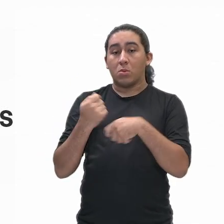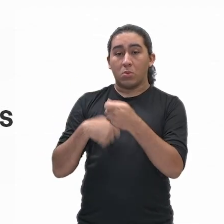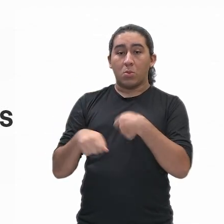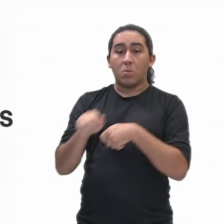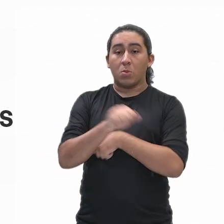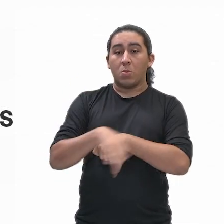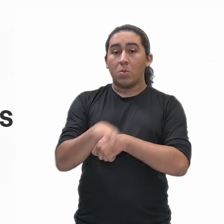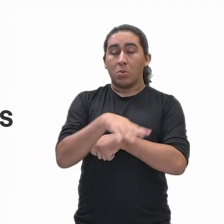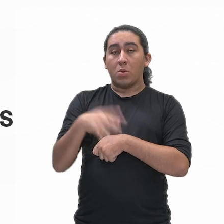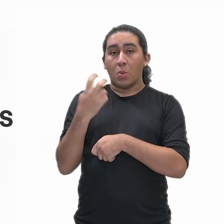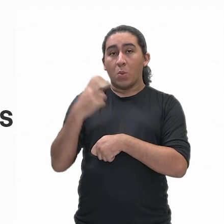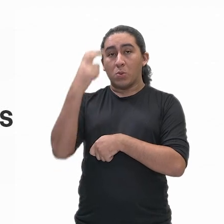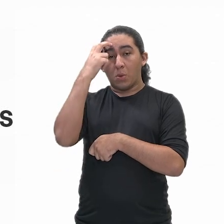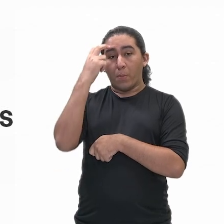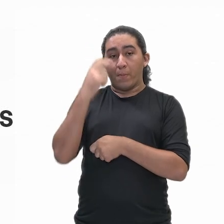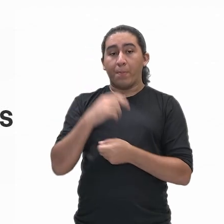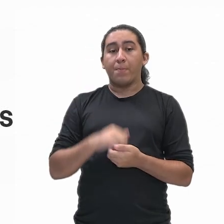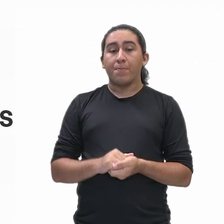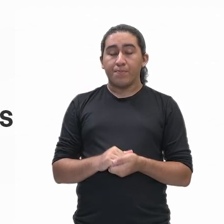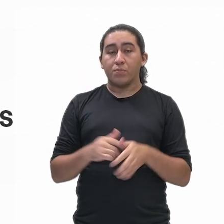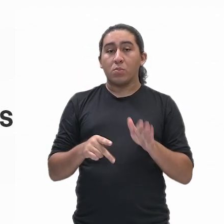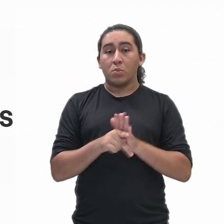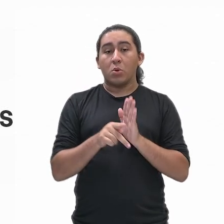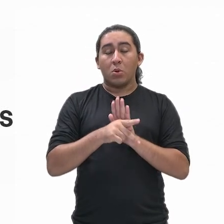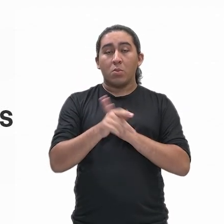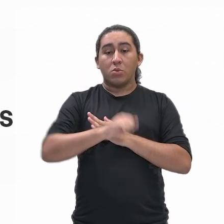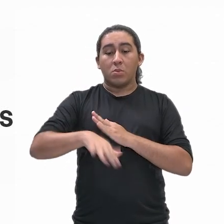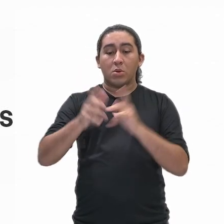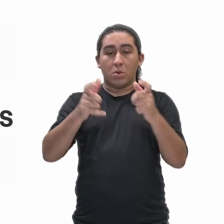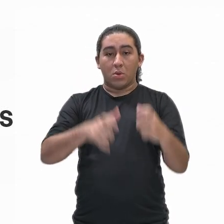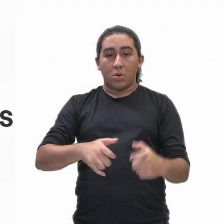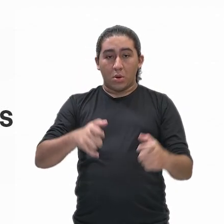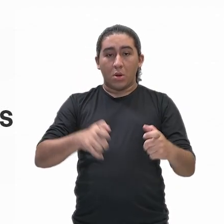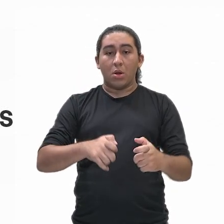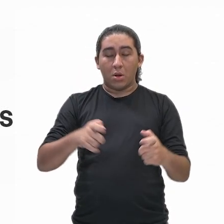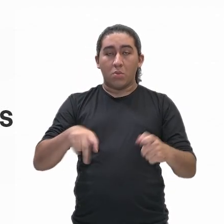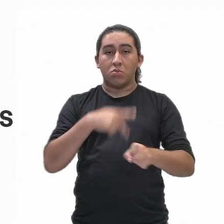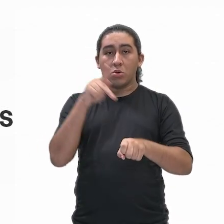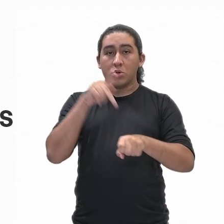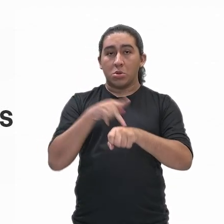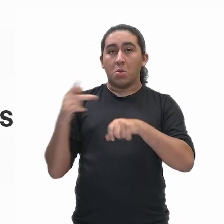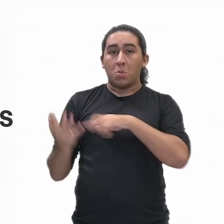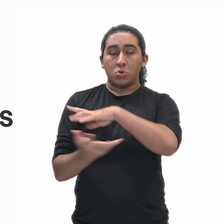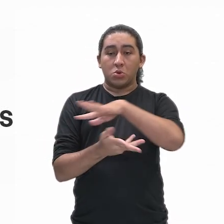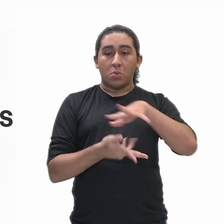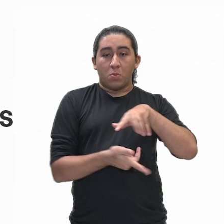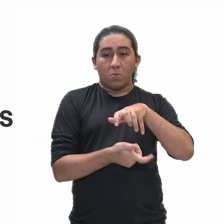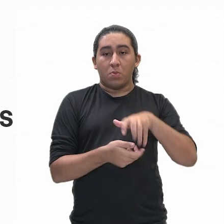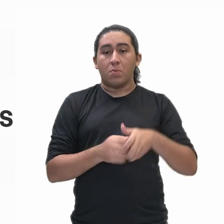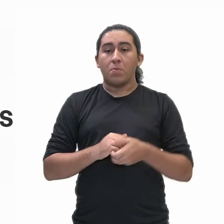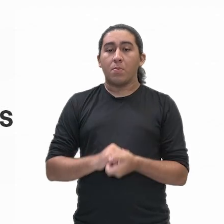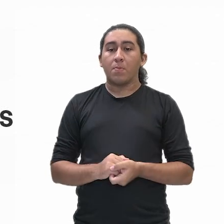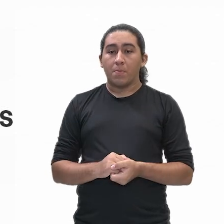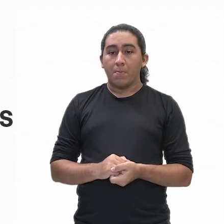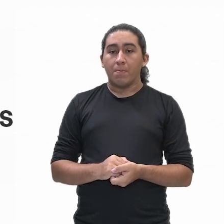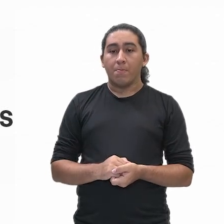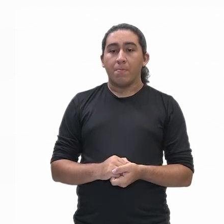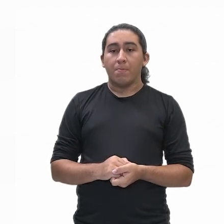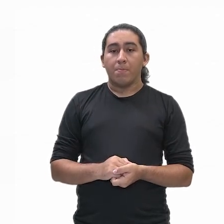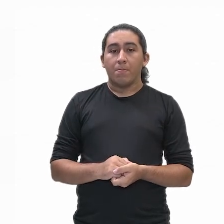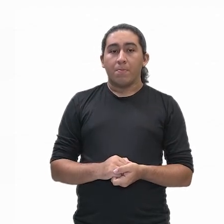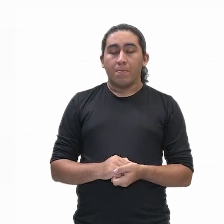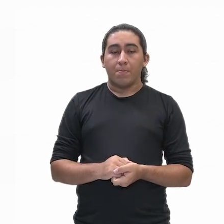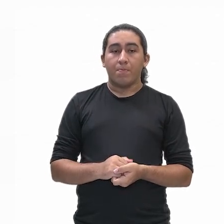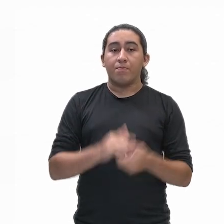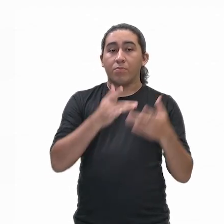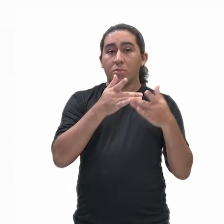políticos, econômicos, ambientais e culturais nos âmbitos local, nacional e mundial.